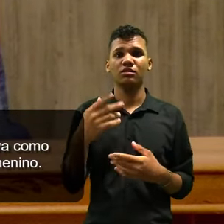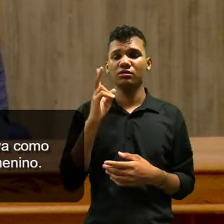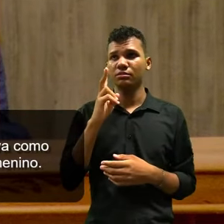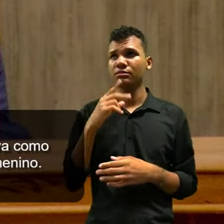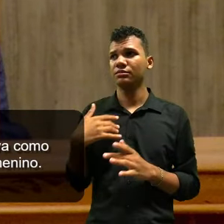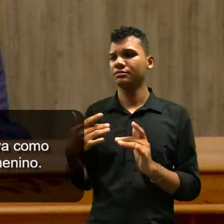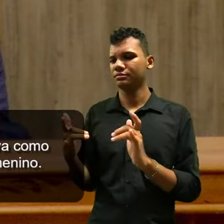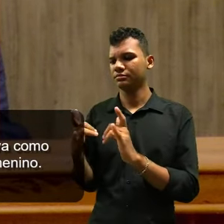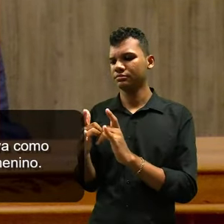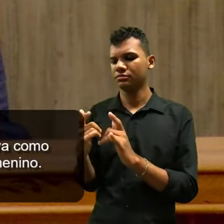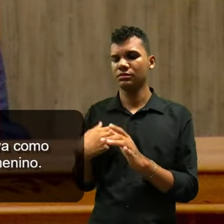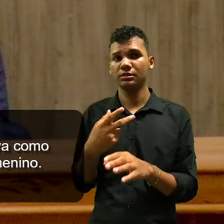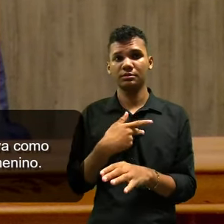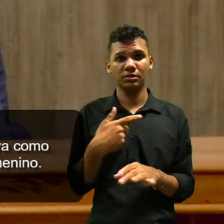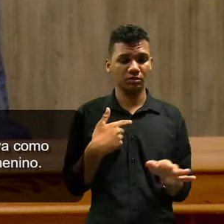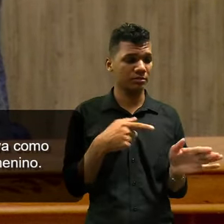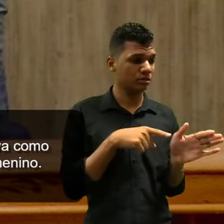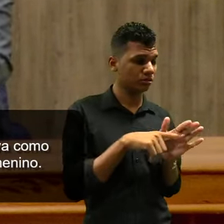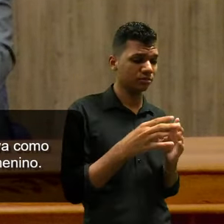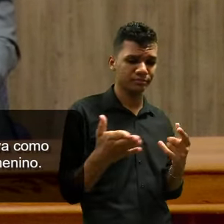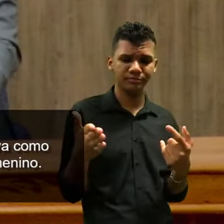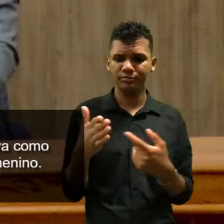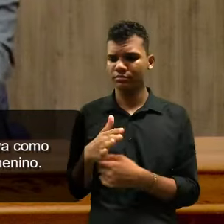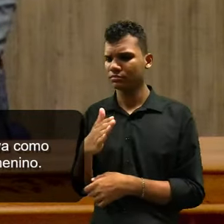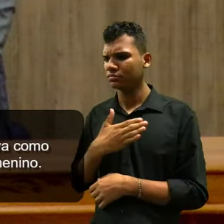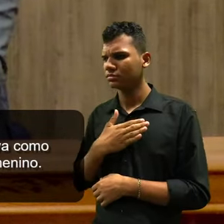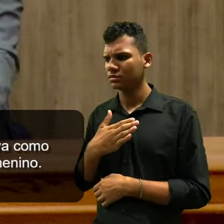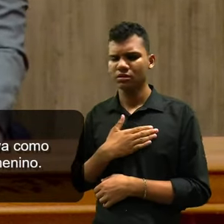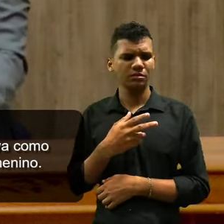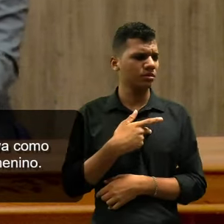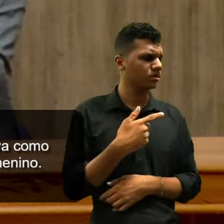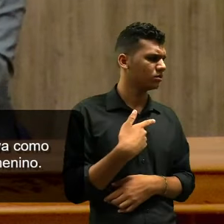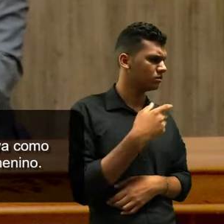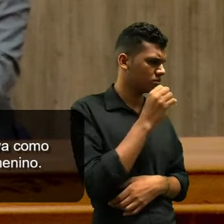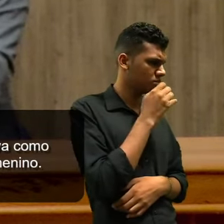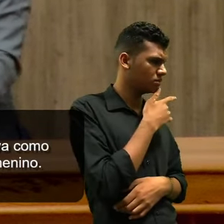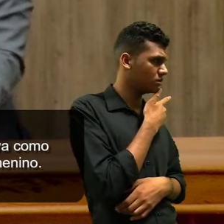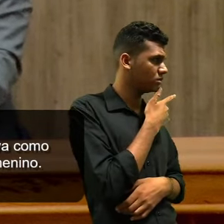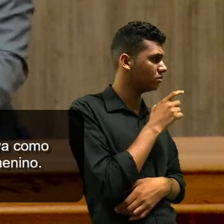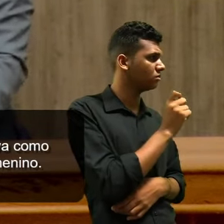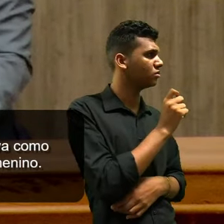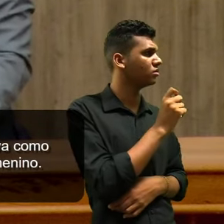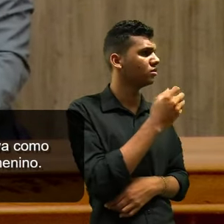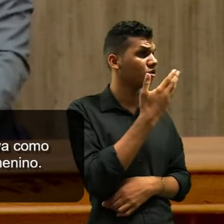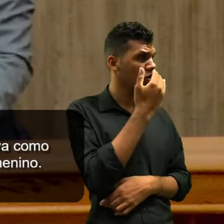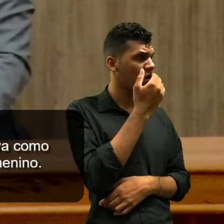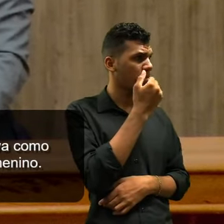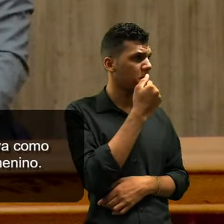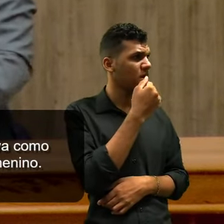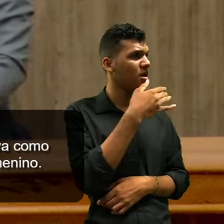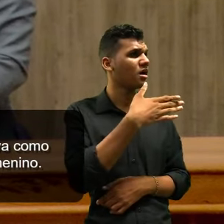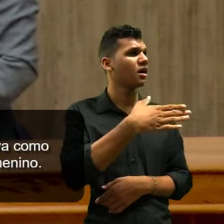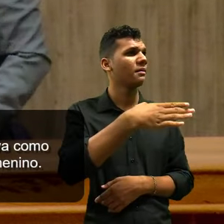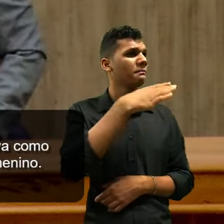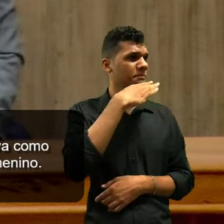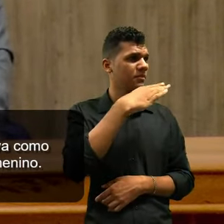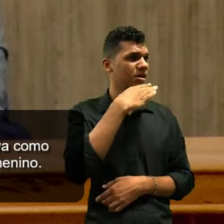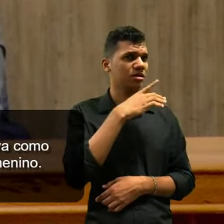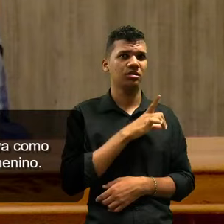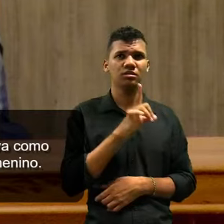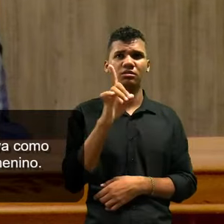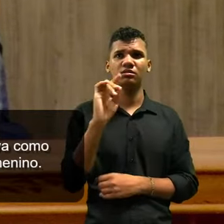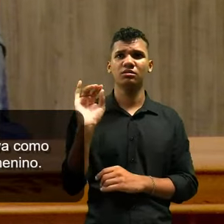Paulo Rogério perguntou para mim pastor Zé o senhor come manga de cemitério eu disse Rapaz quando eu era menino e lá da